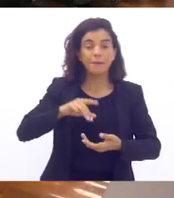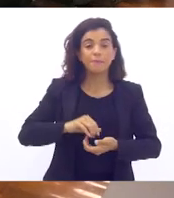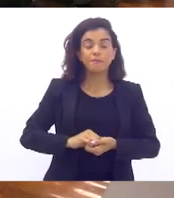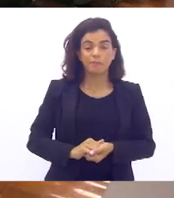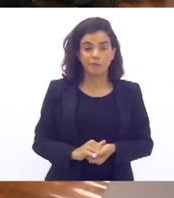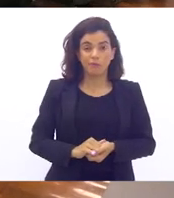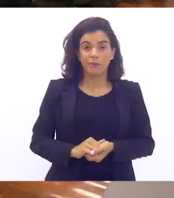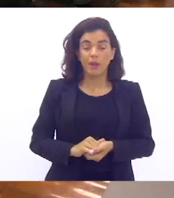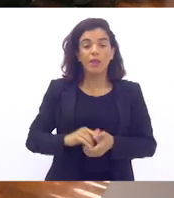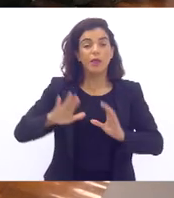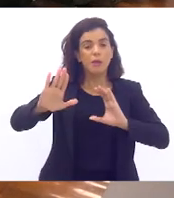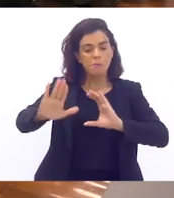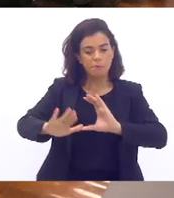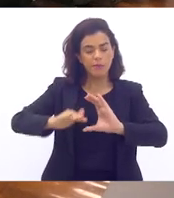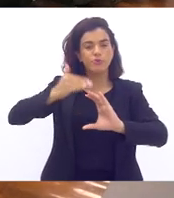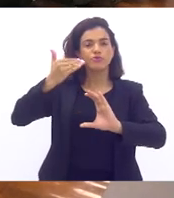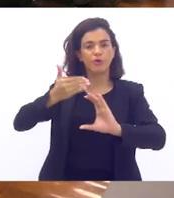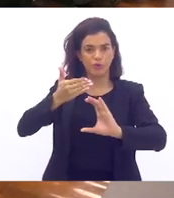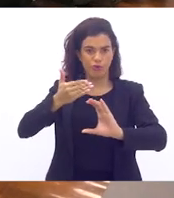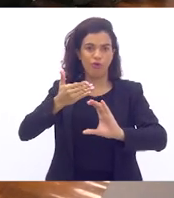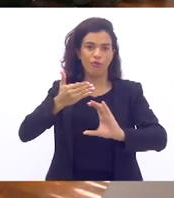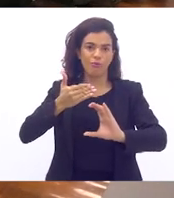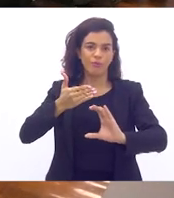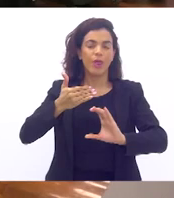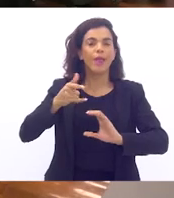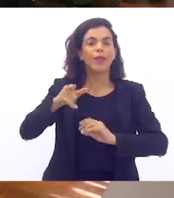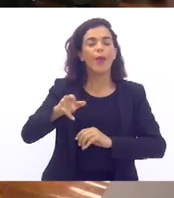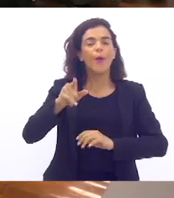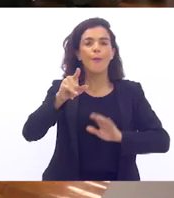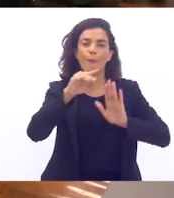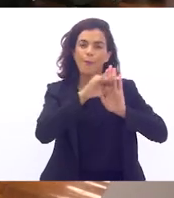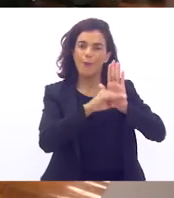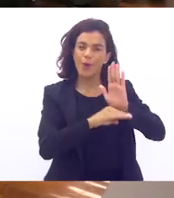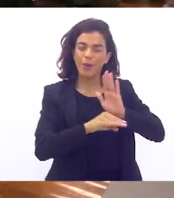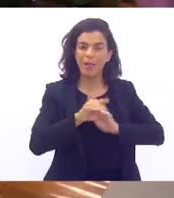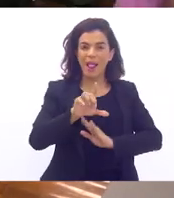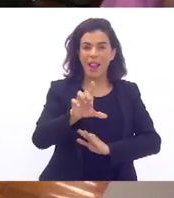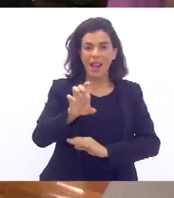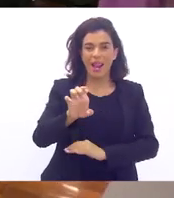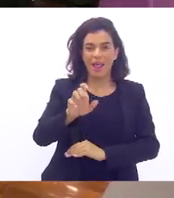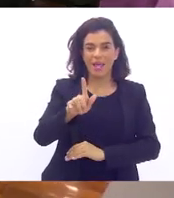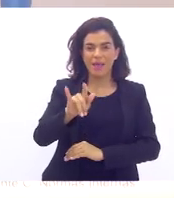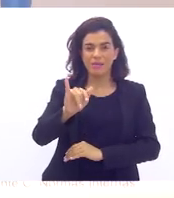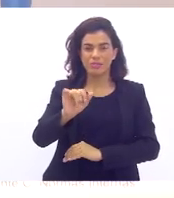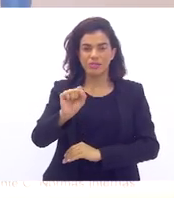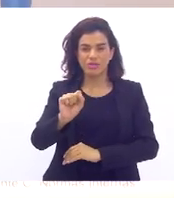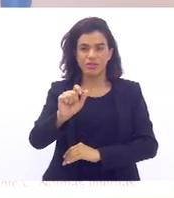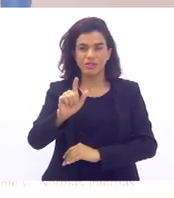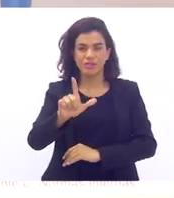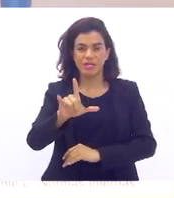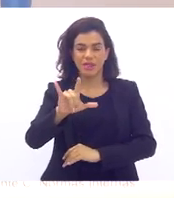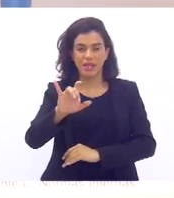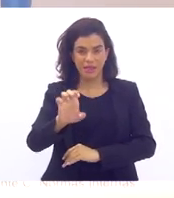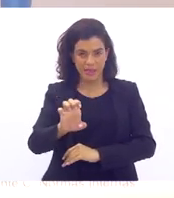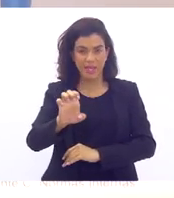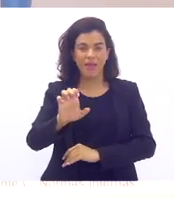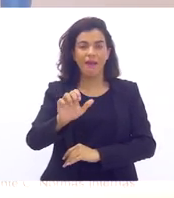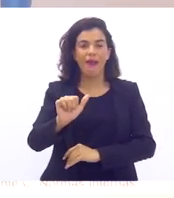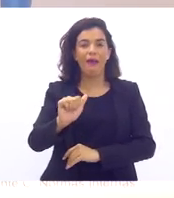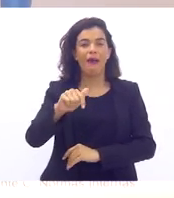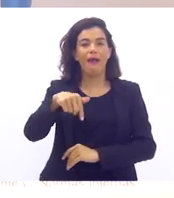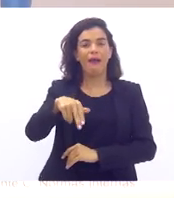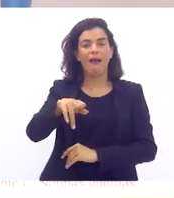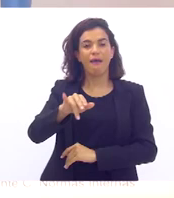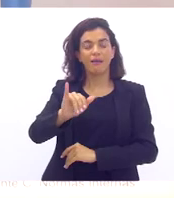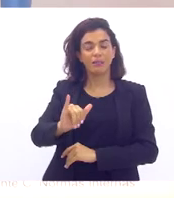que chegou através do Legislativo aqui que é um programa da Assembleia Legislativa de interação Popular então muito nos agrada